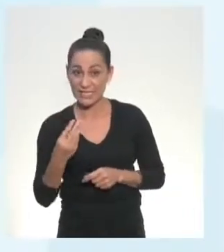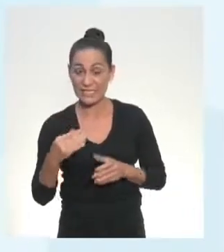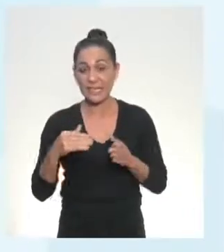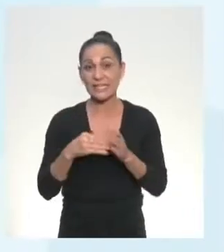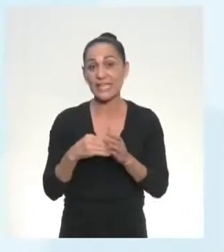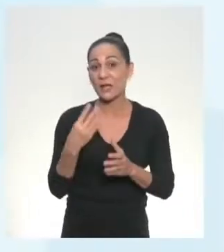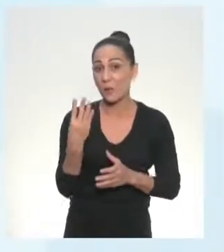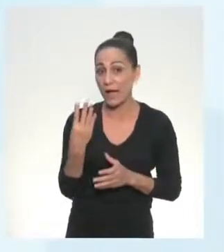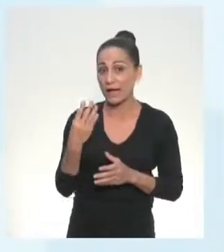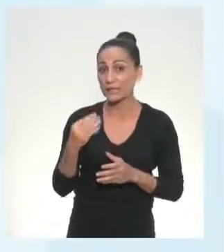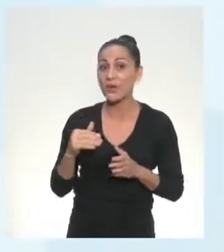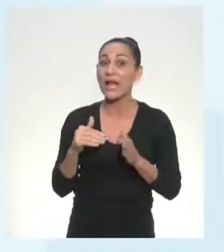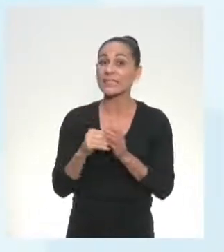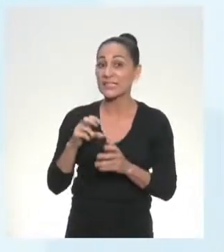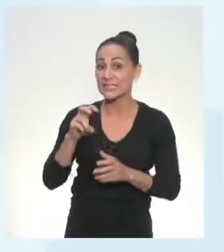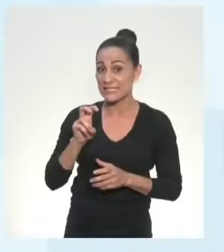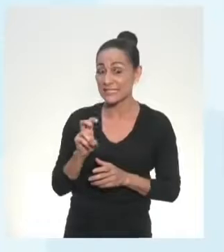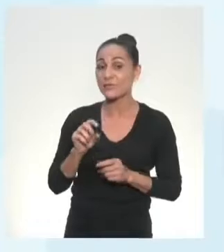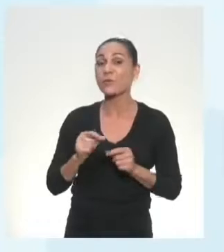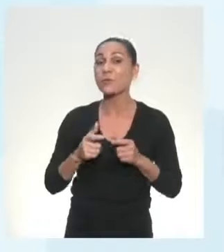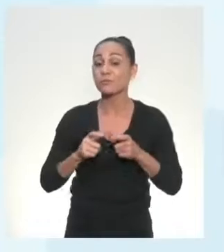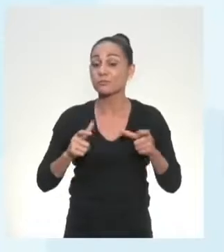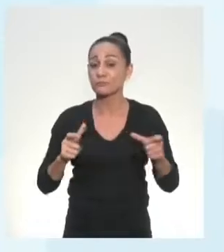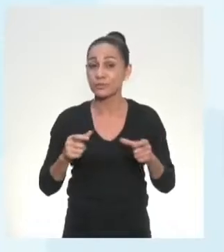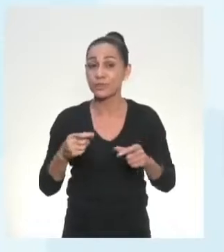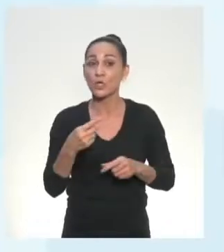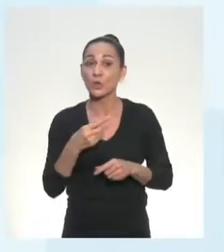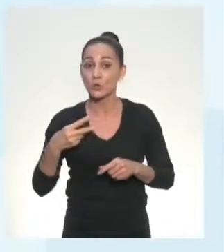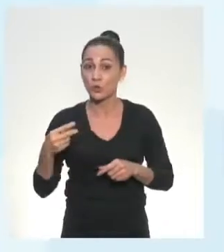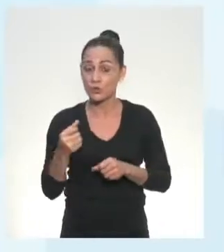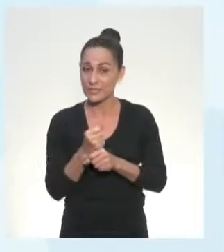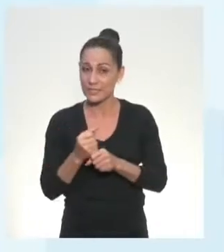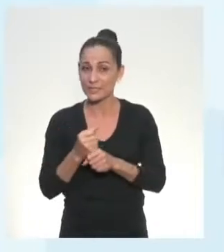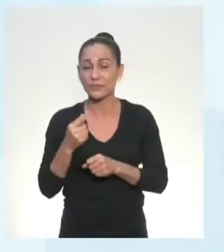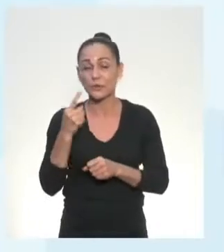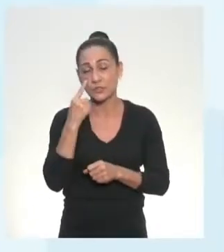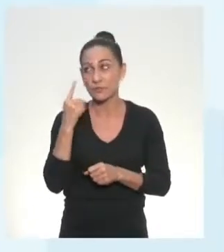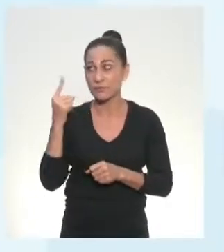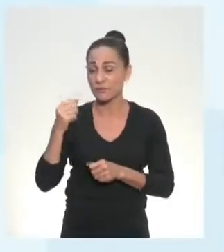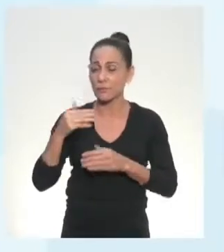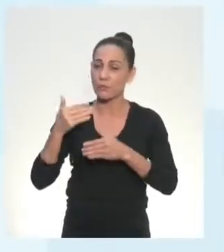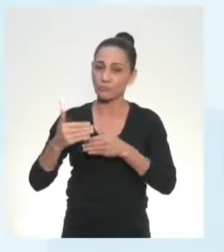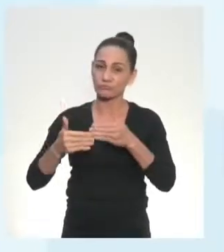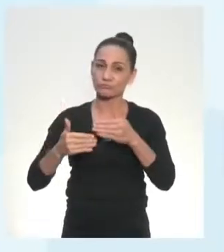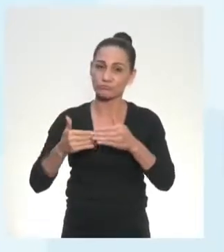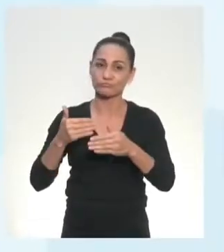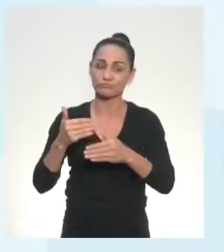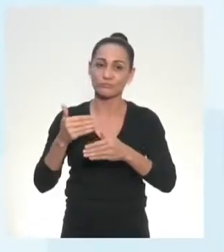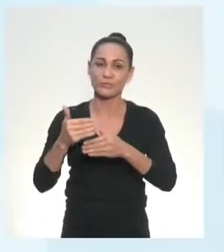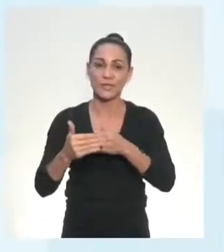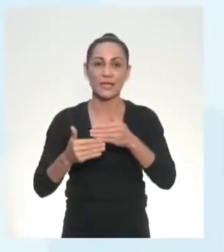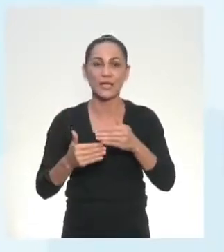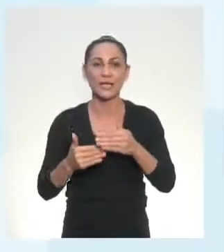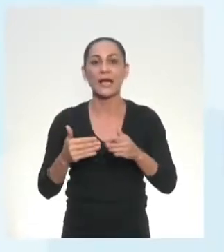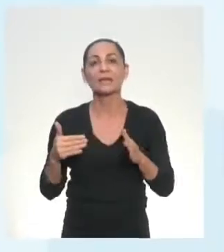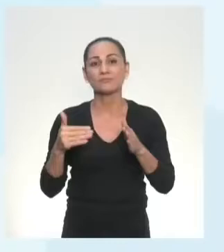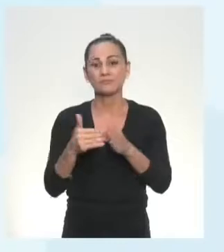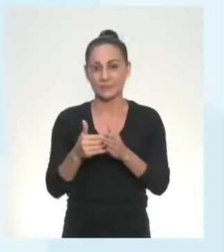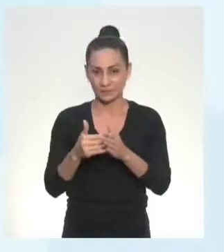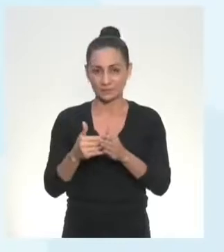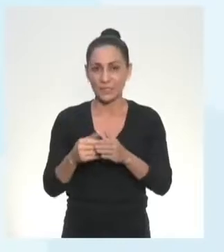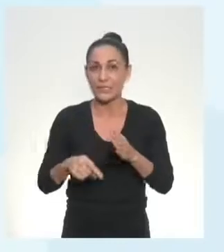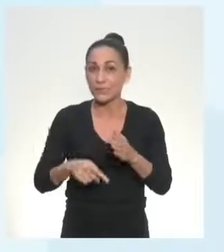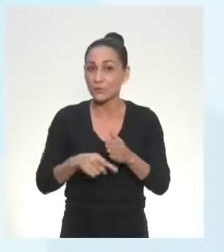De 4 para 5 bilhões, 12 anos. E aí a gente vai vendo aí sucessivamente, né, até essa relação. Então,